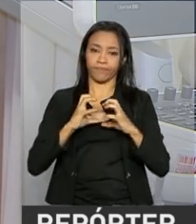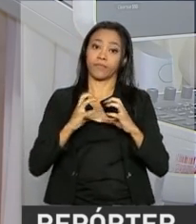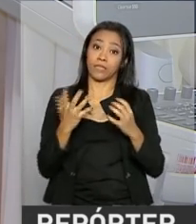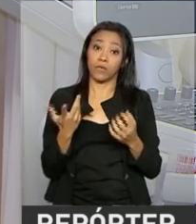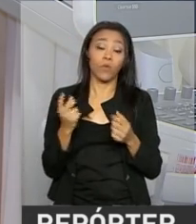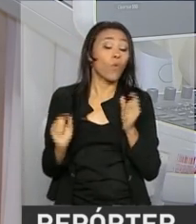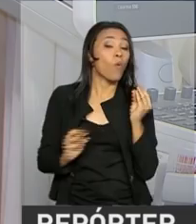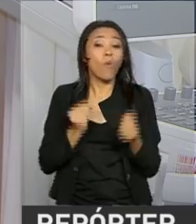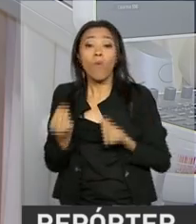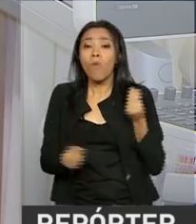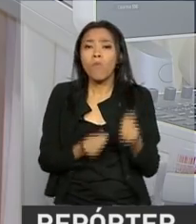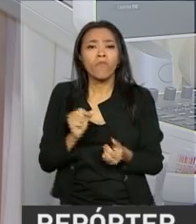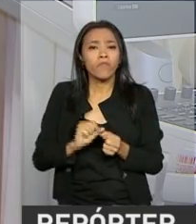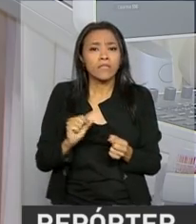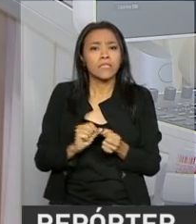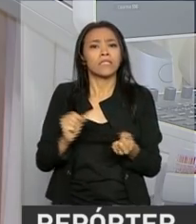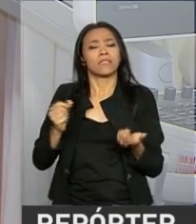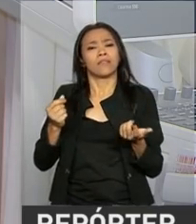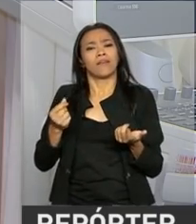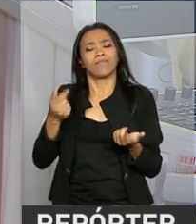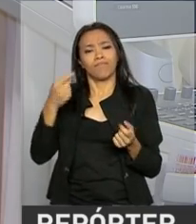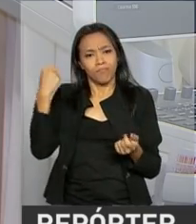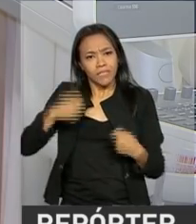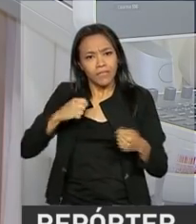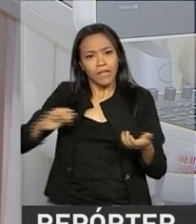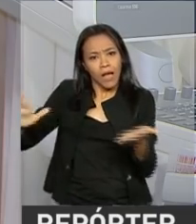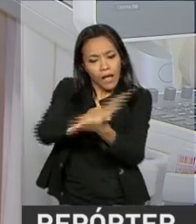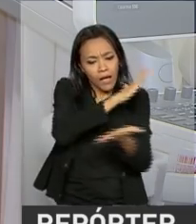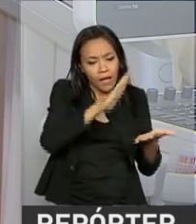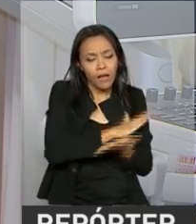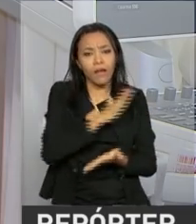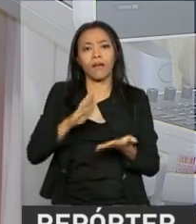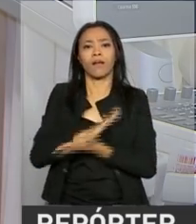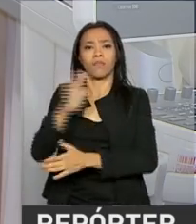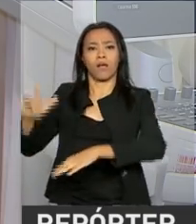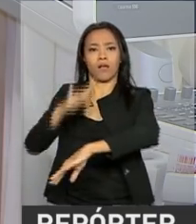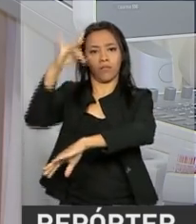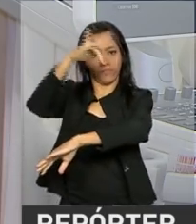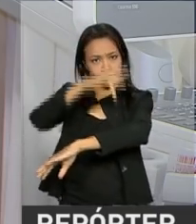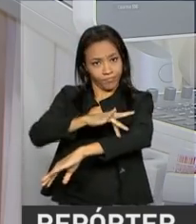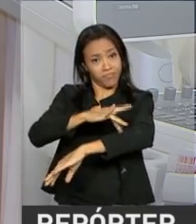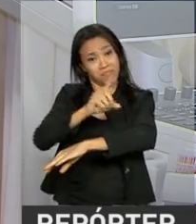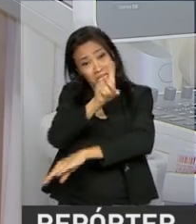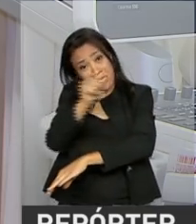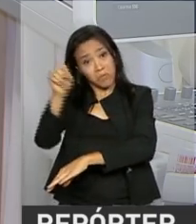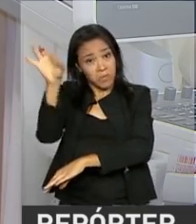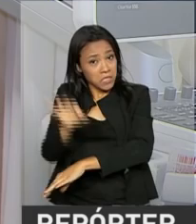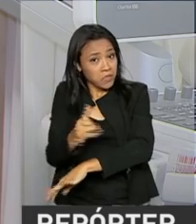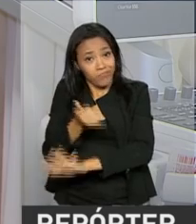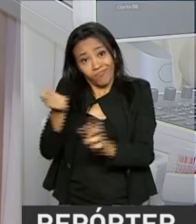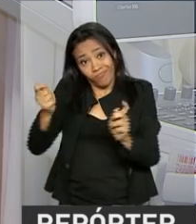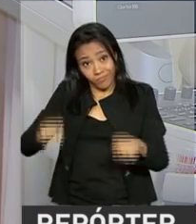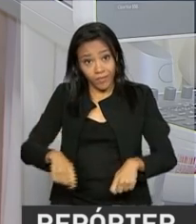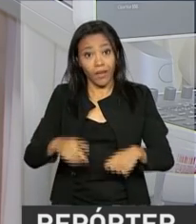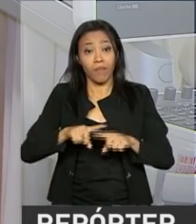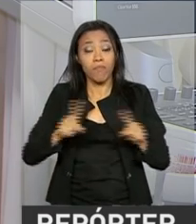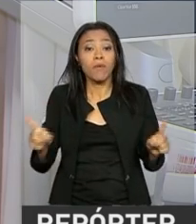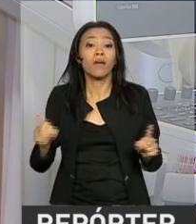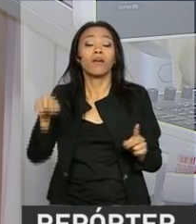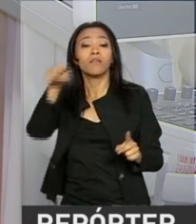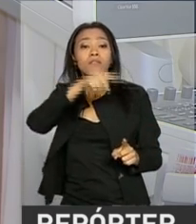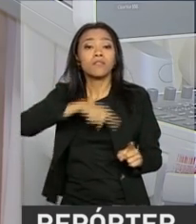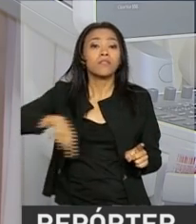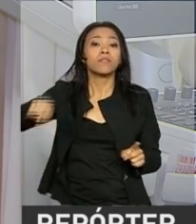combater o vetor e segundo como como a gente não consegue combater 100% ter um cuidado com